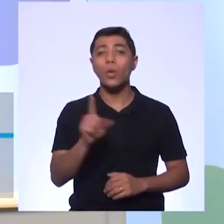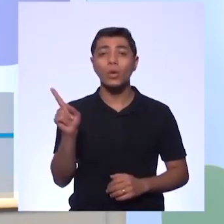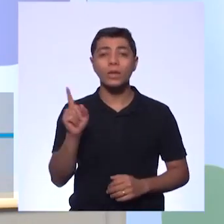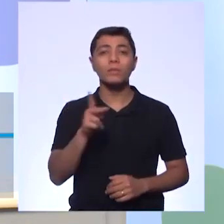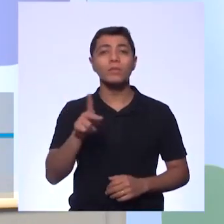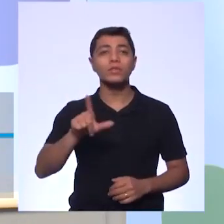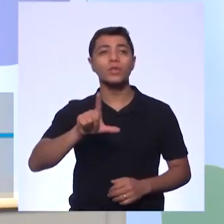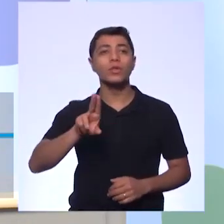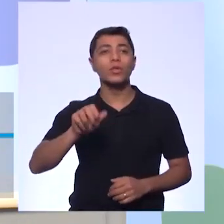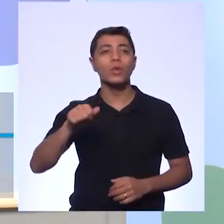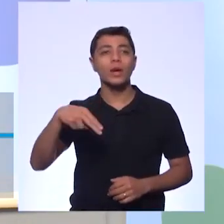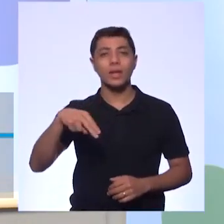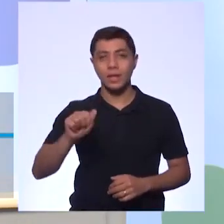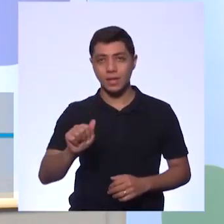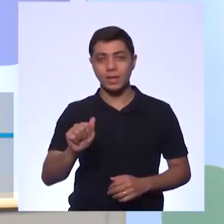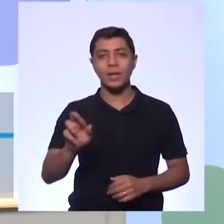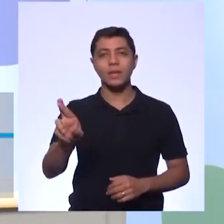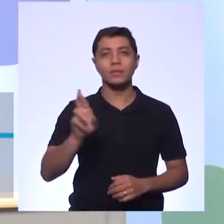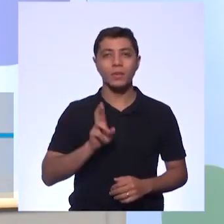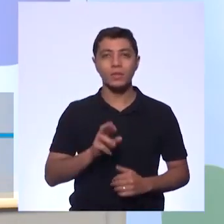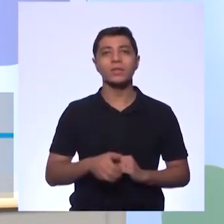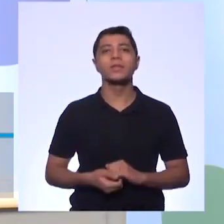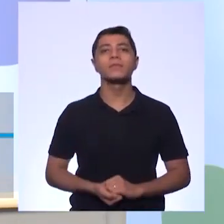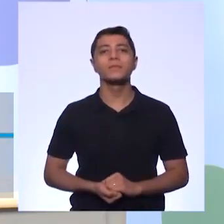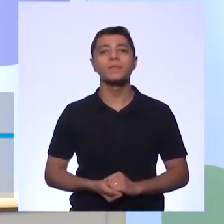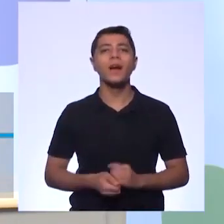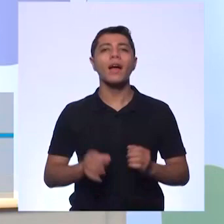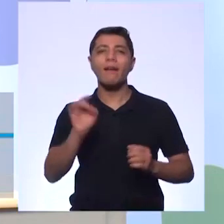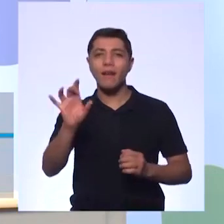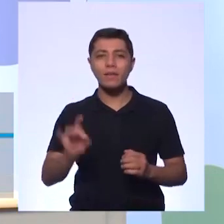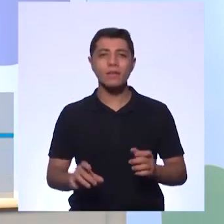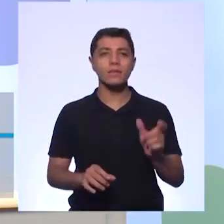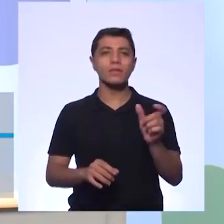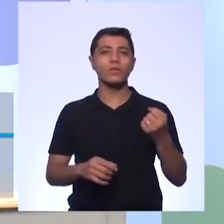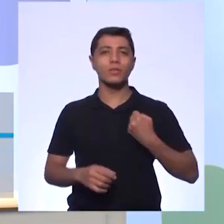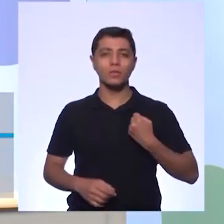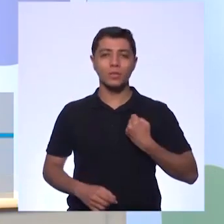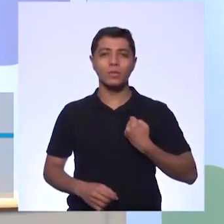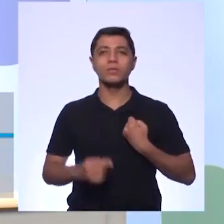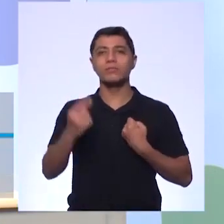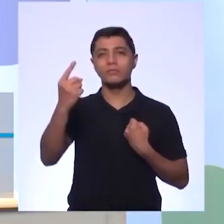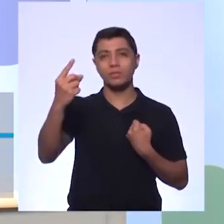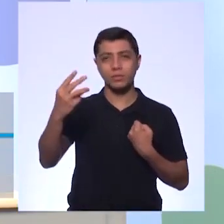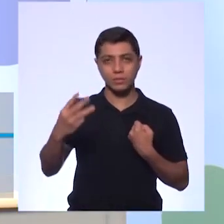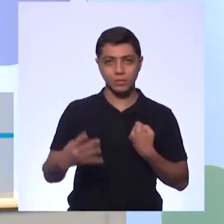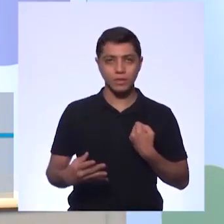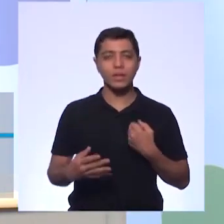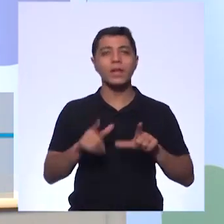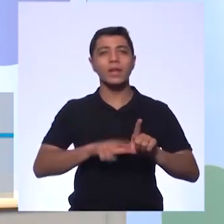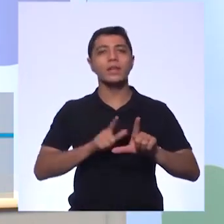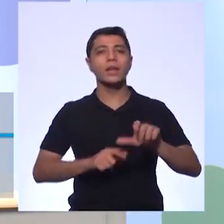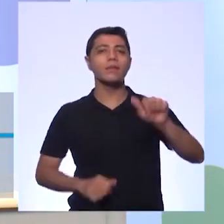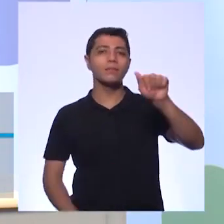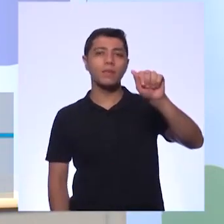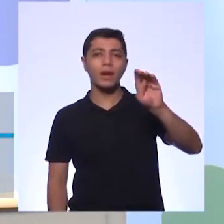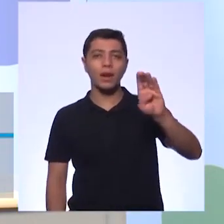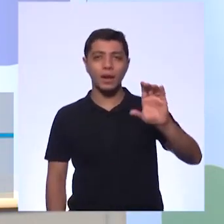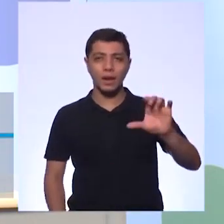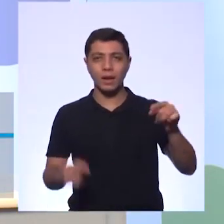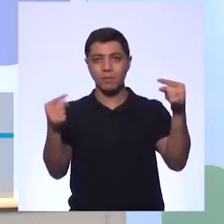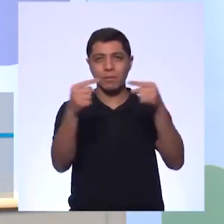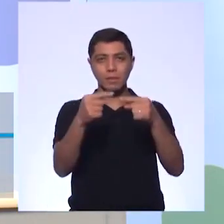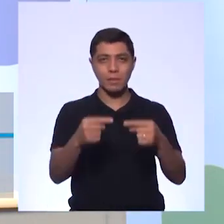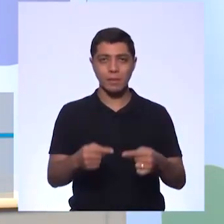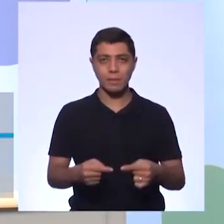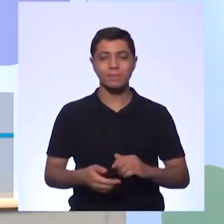B and E, 2, C, 3, A, 4, G, 5, F, I'm